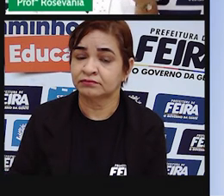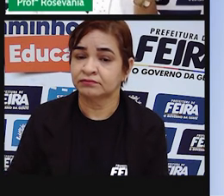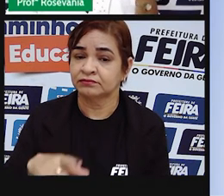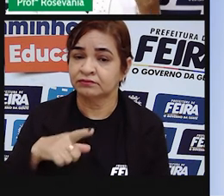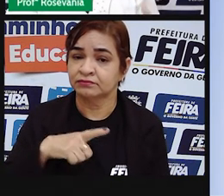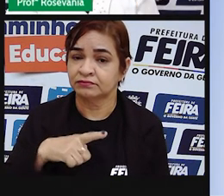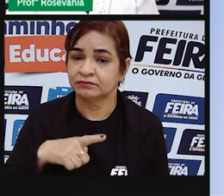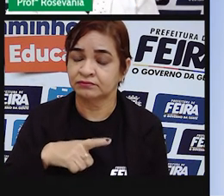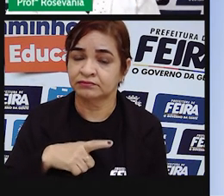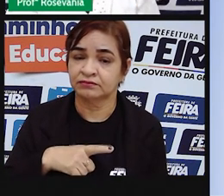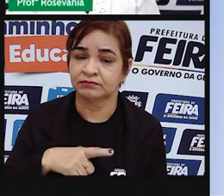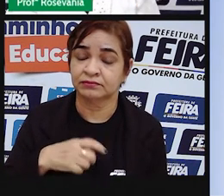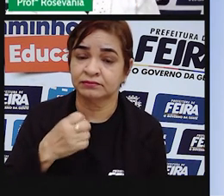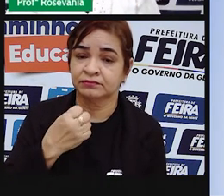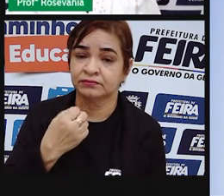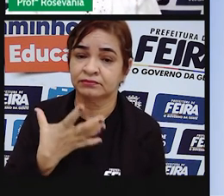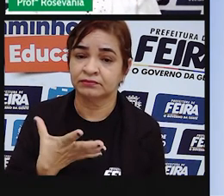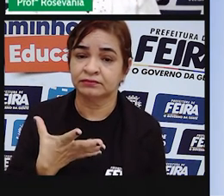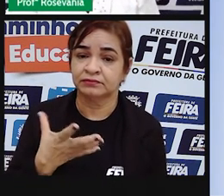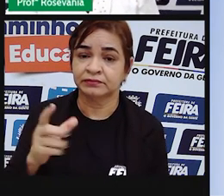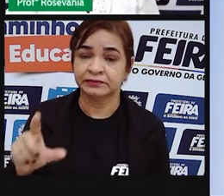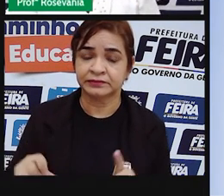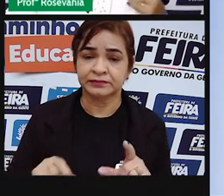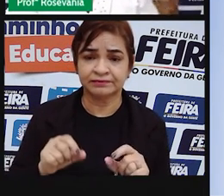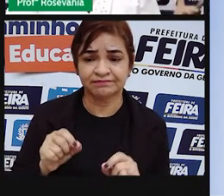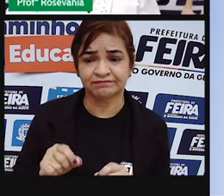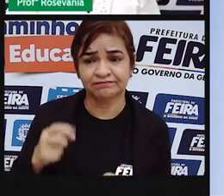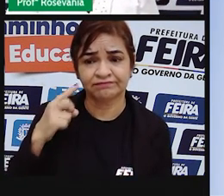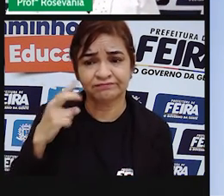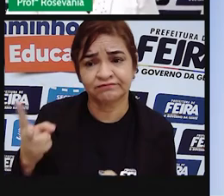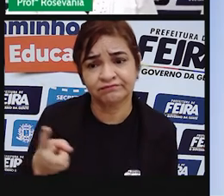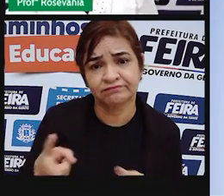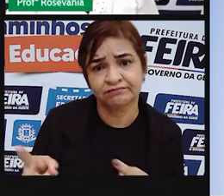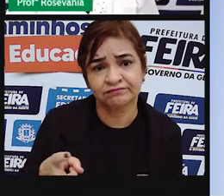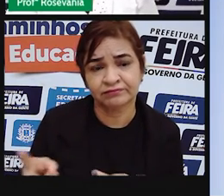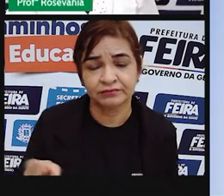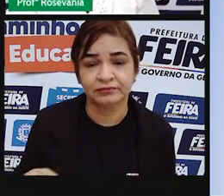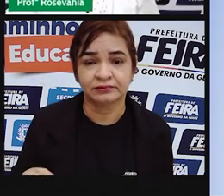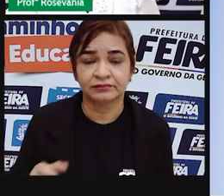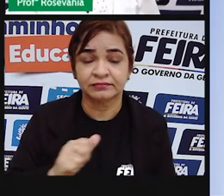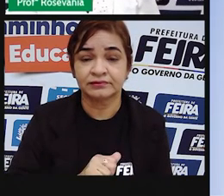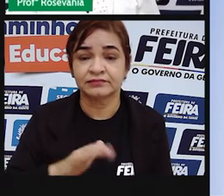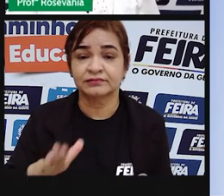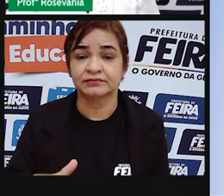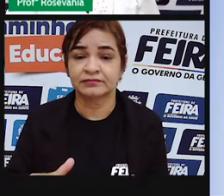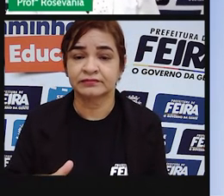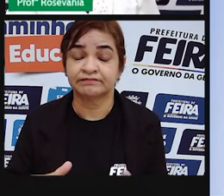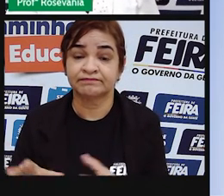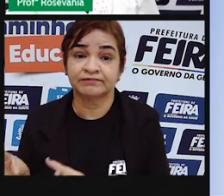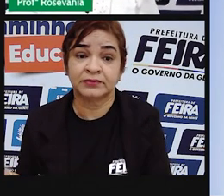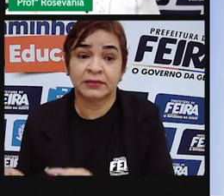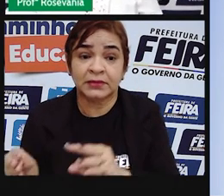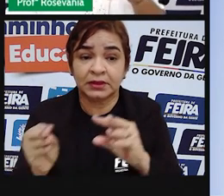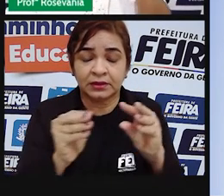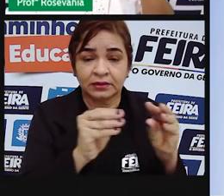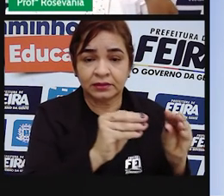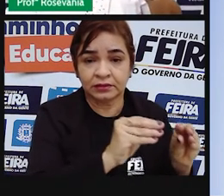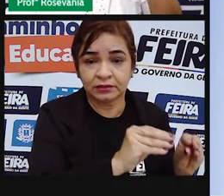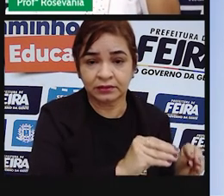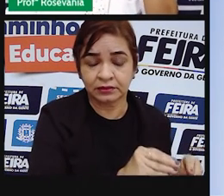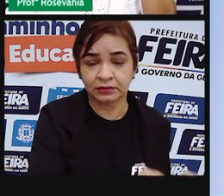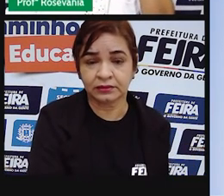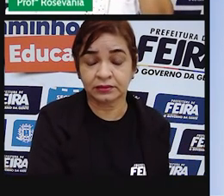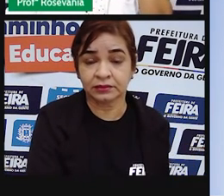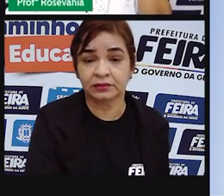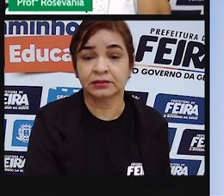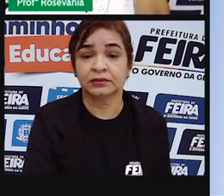Exige uma qualificação melhor e quem não é e as características peso processo de volta e